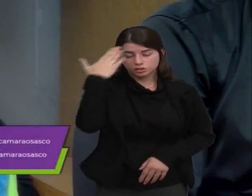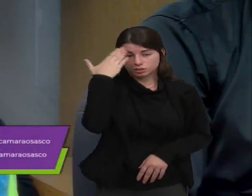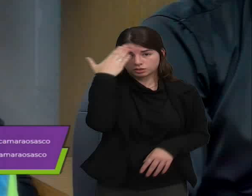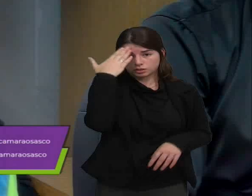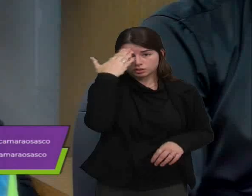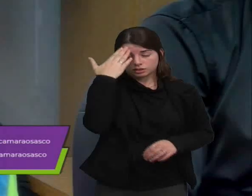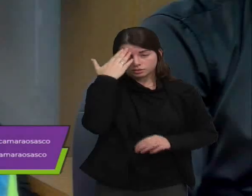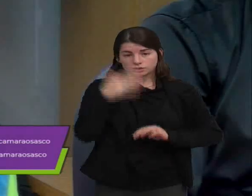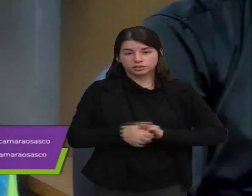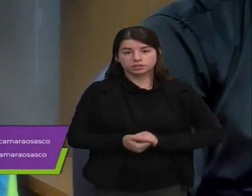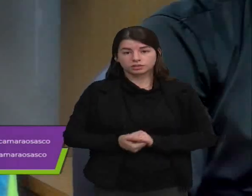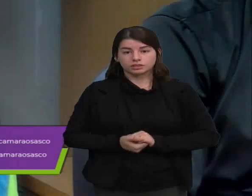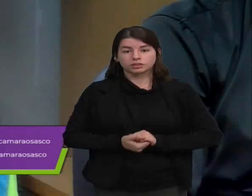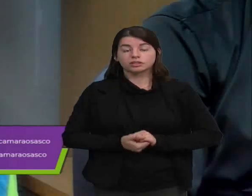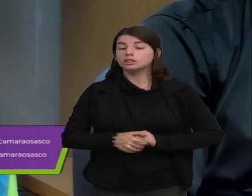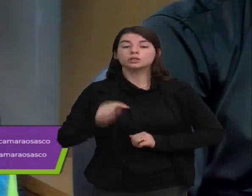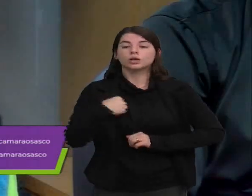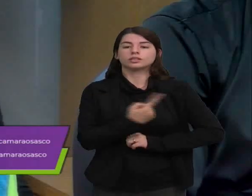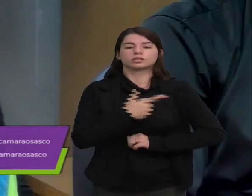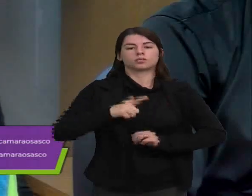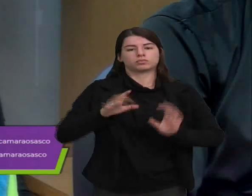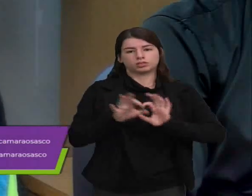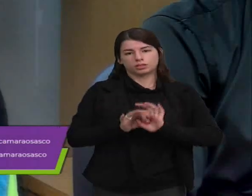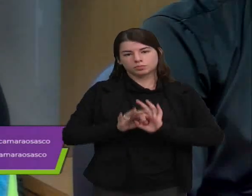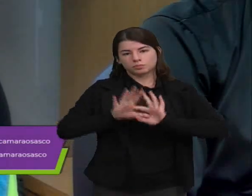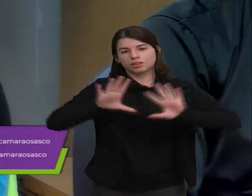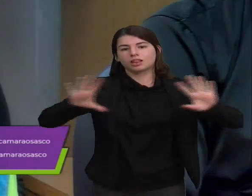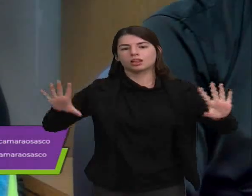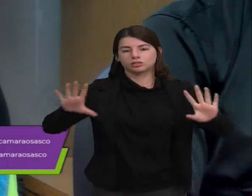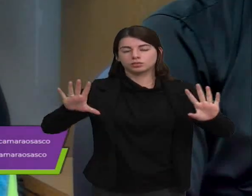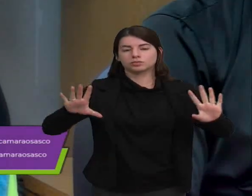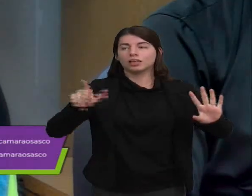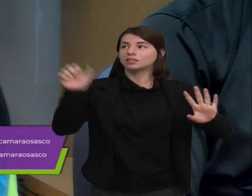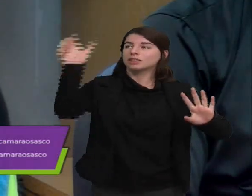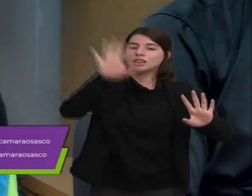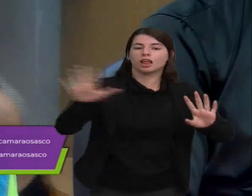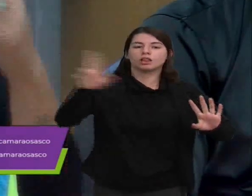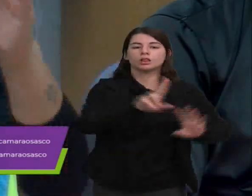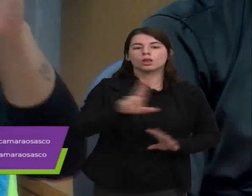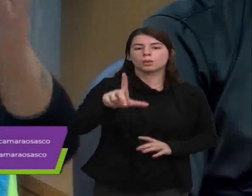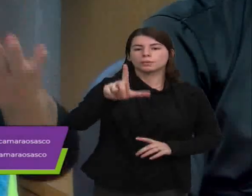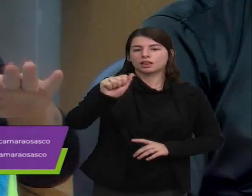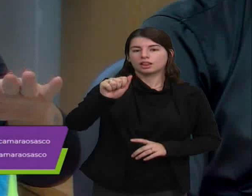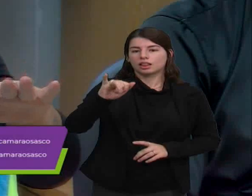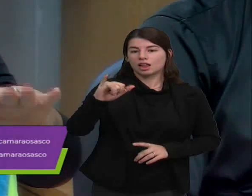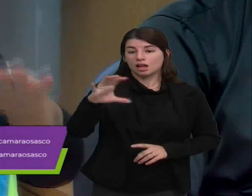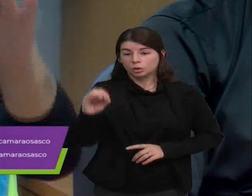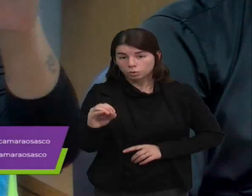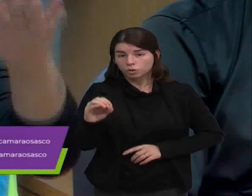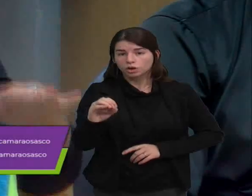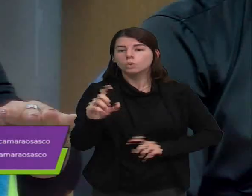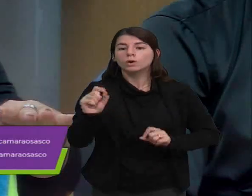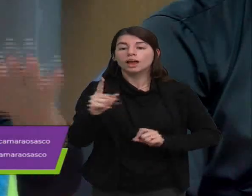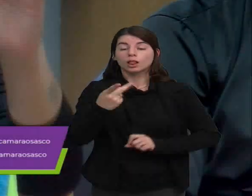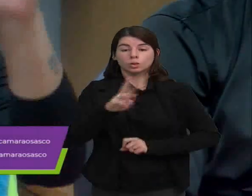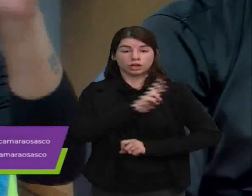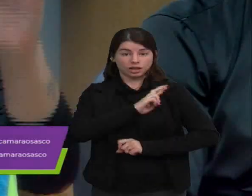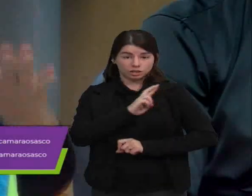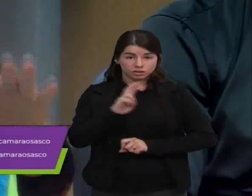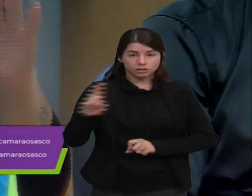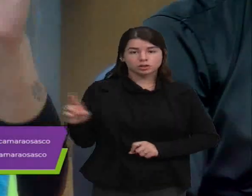que nós vivemos no estado laico e o estado laico ele prevê que a sua religião ele fique